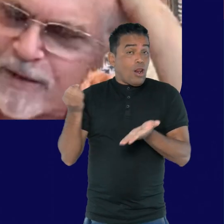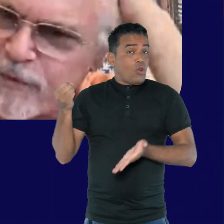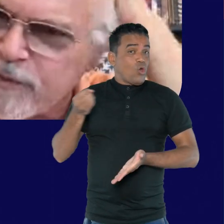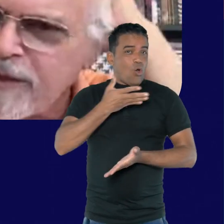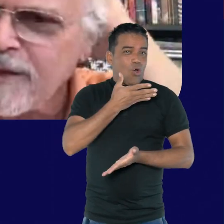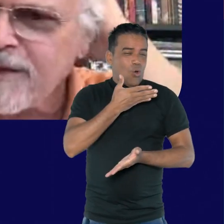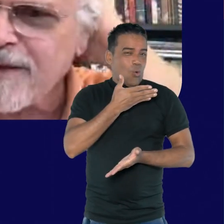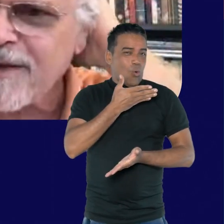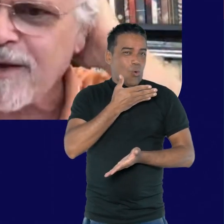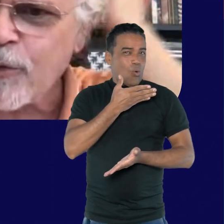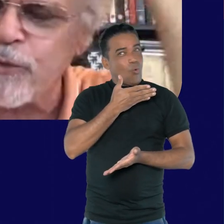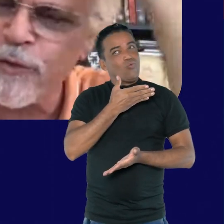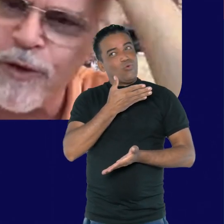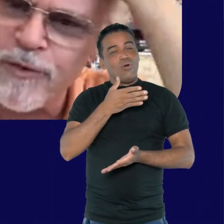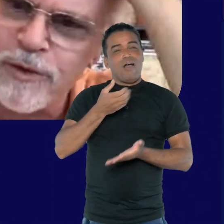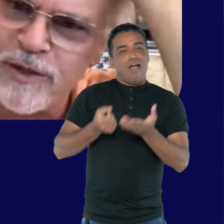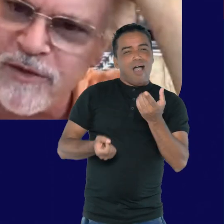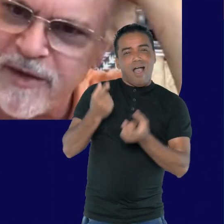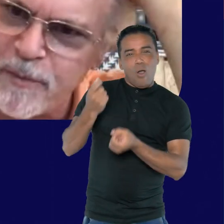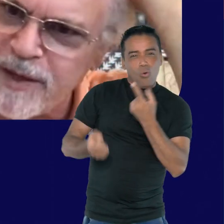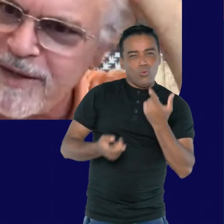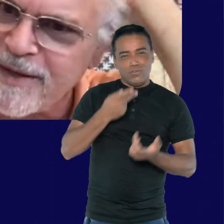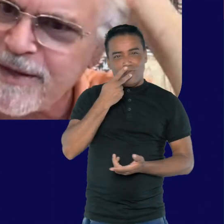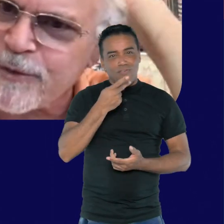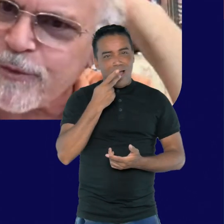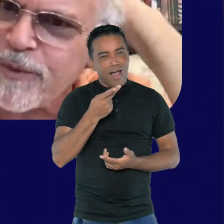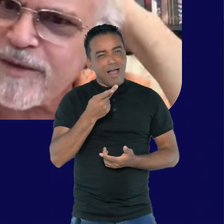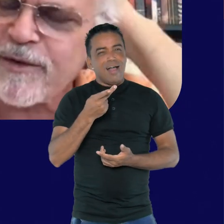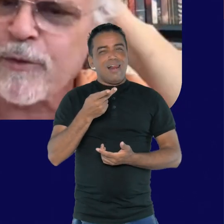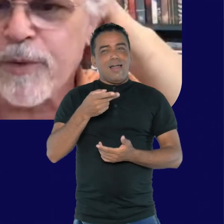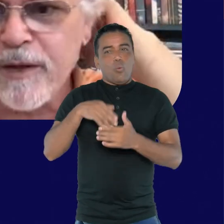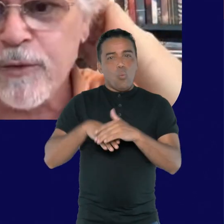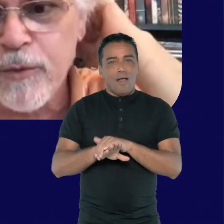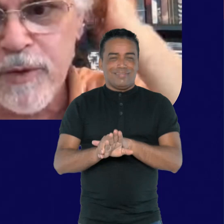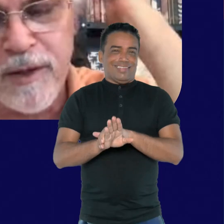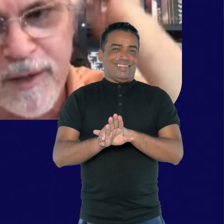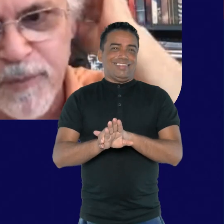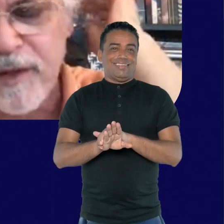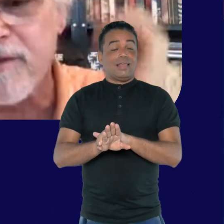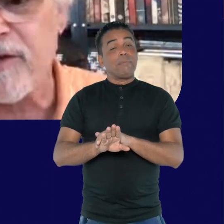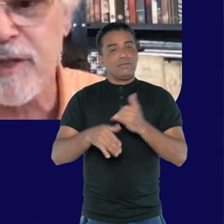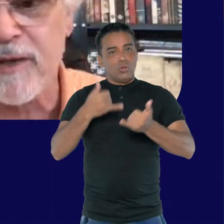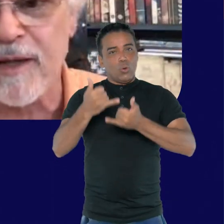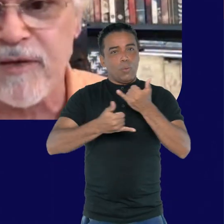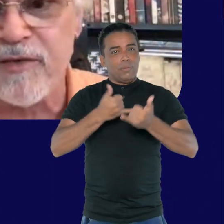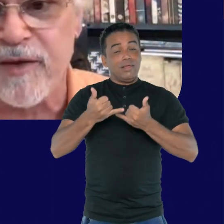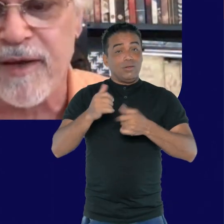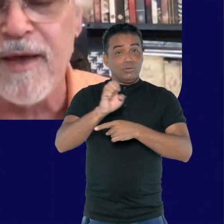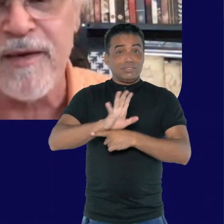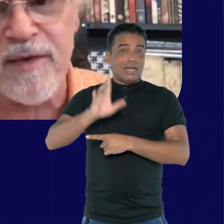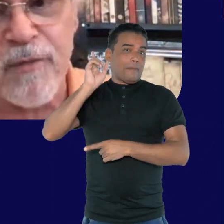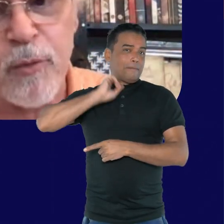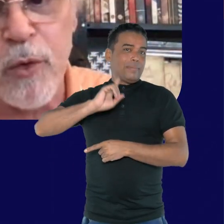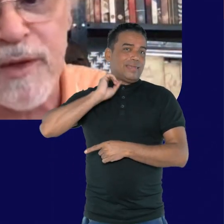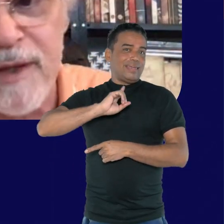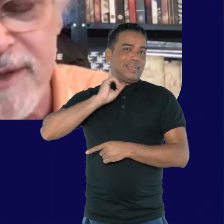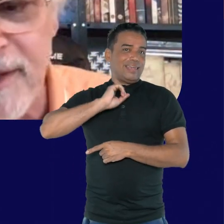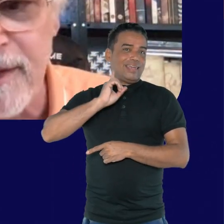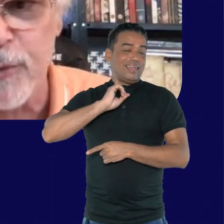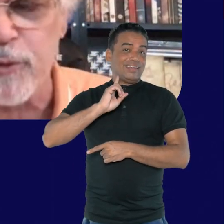Eles estavam... alguns gostam de dizer marinando, mas eu brinco que em Minas a gente tem que dizer que